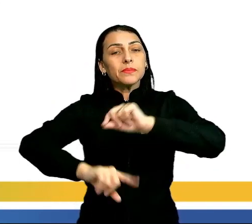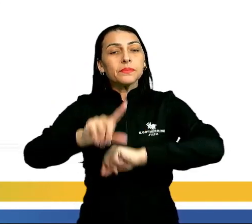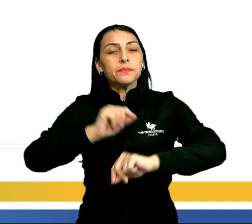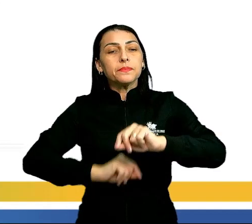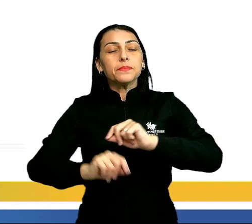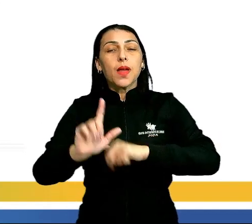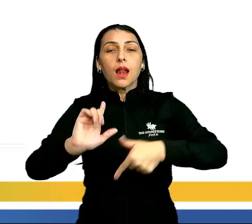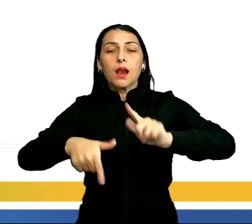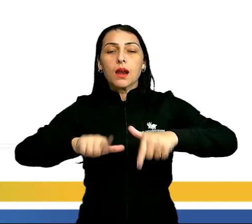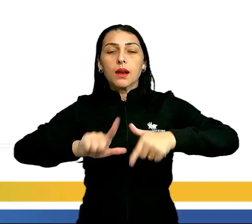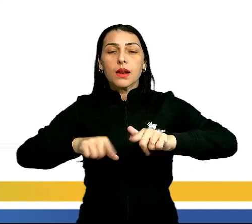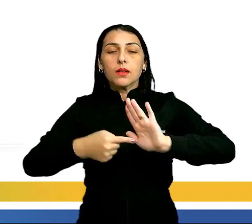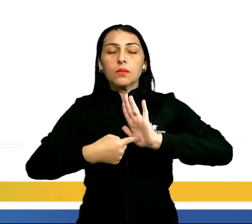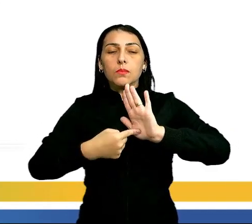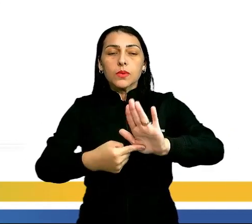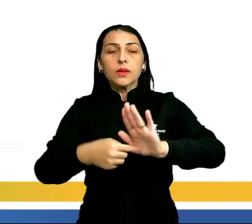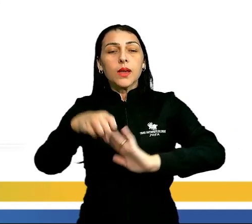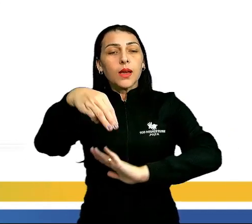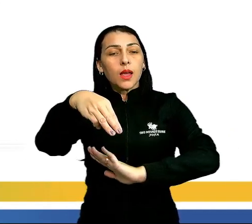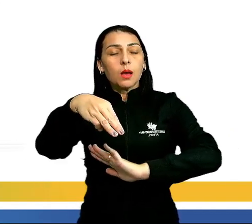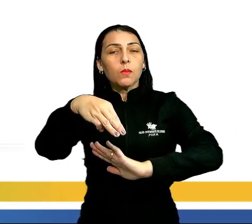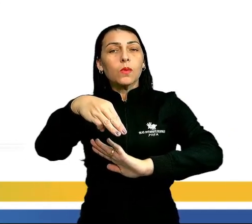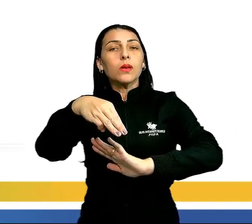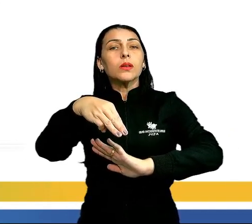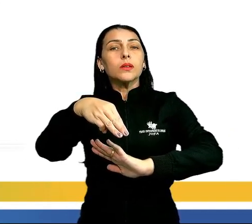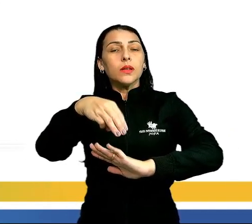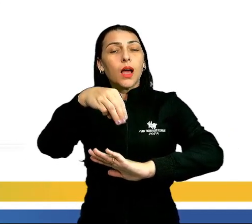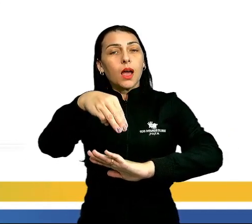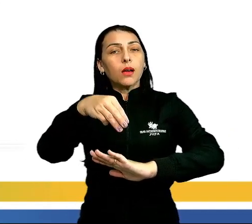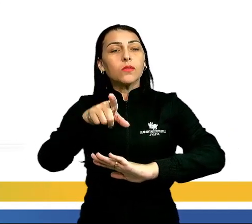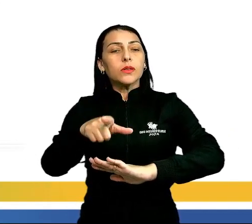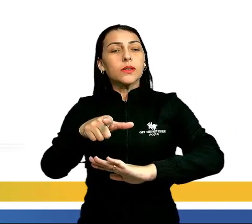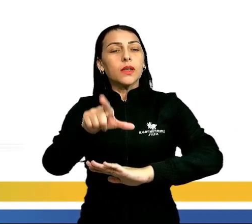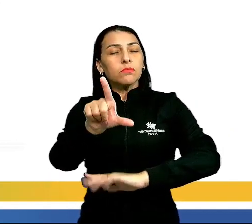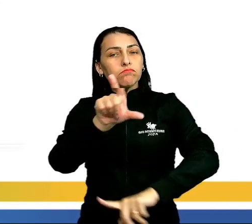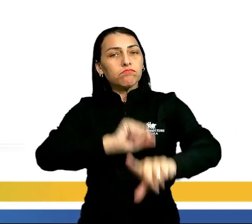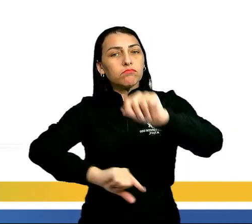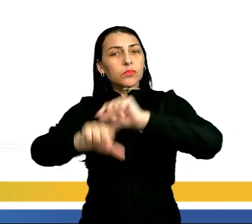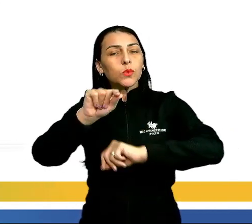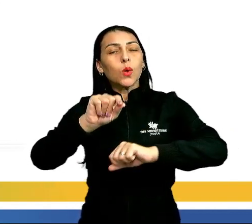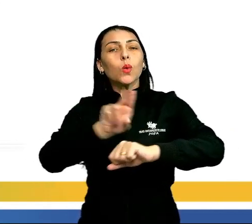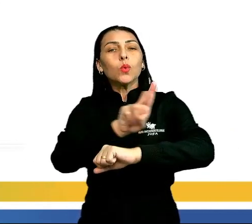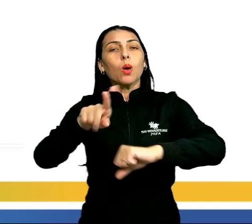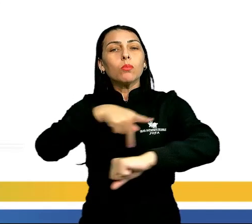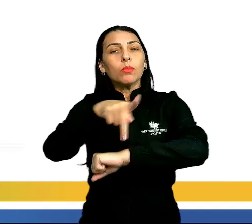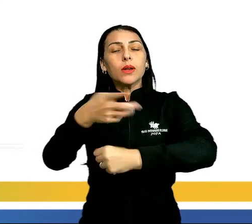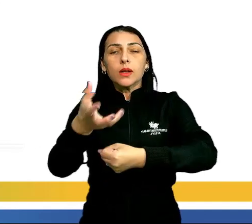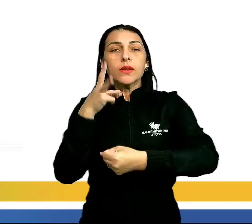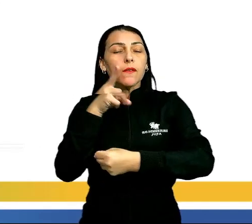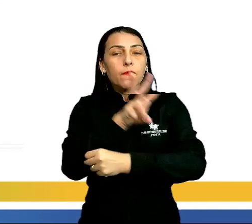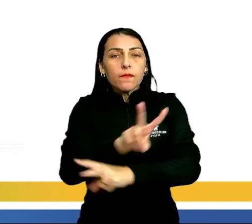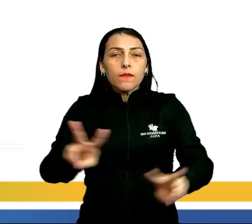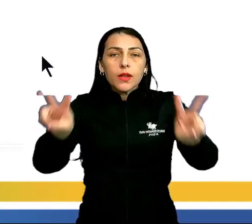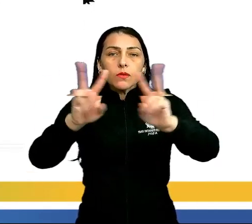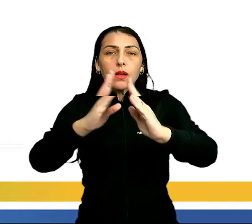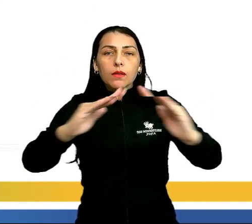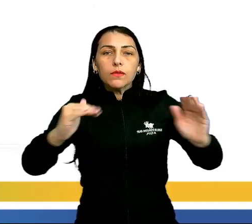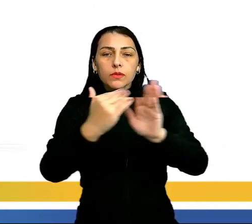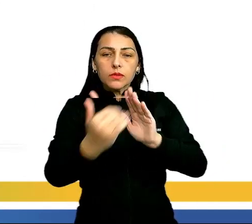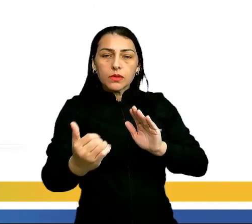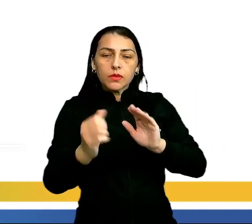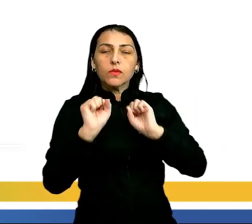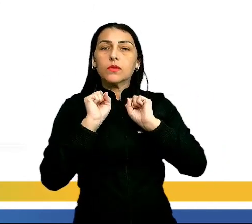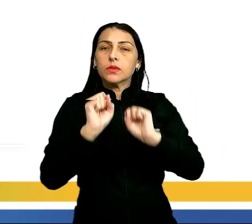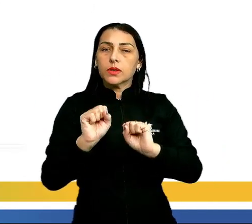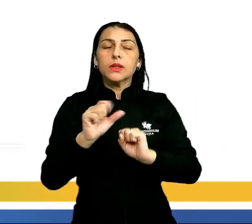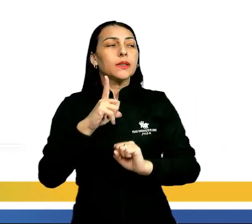aqui a letra, vai aparecer a letra M, você, a partir da letra M, você seleciona o nome do país que você quer visualizar a pirâmide. E